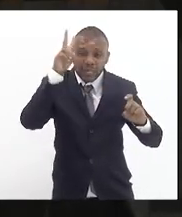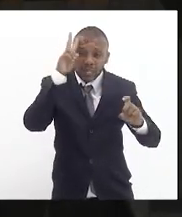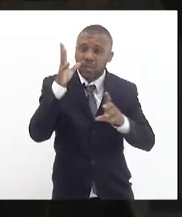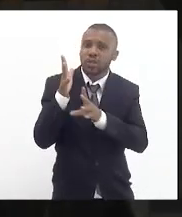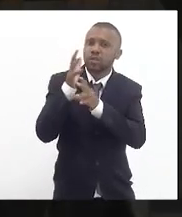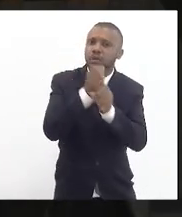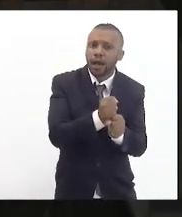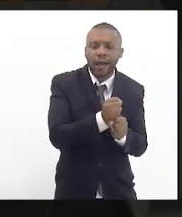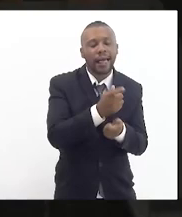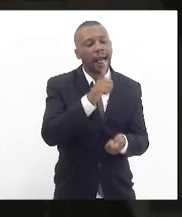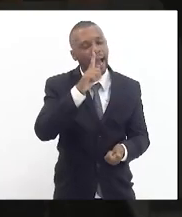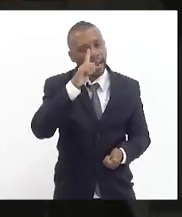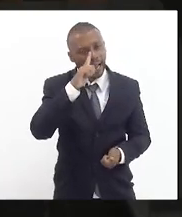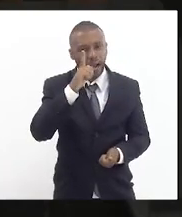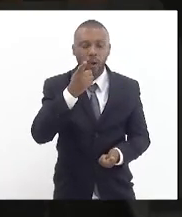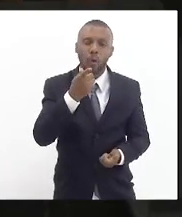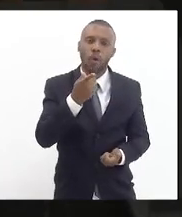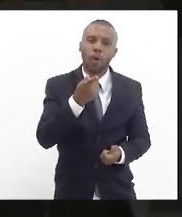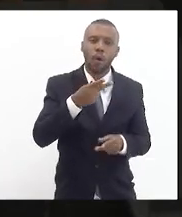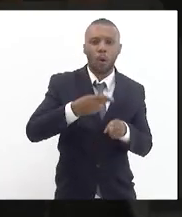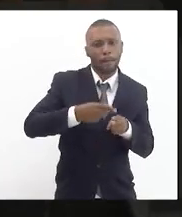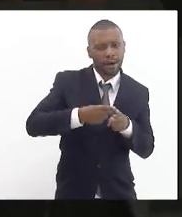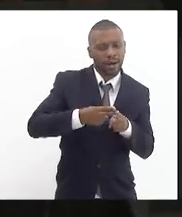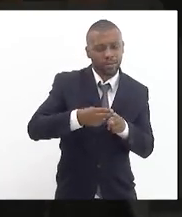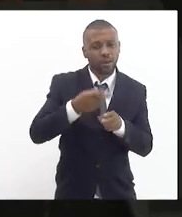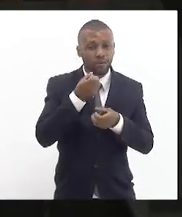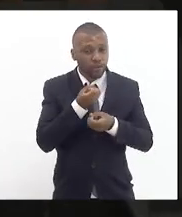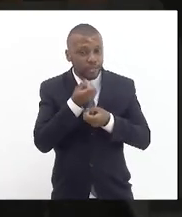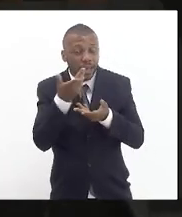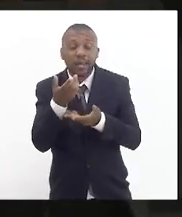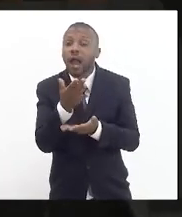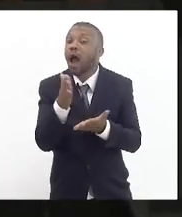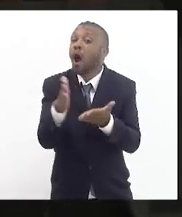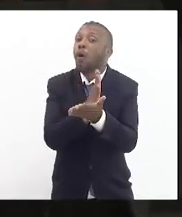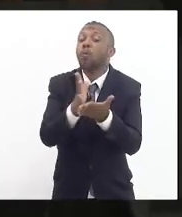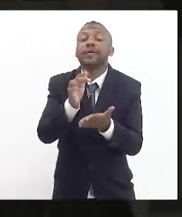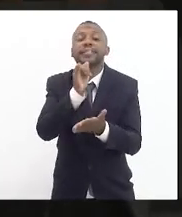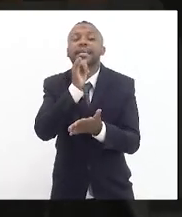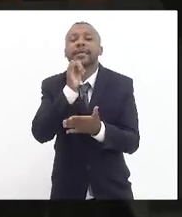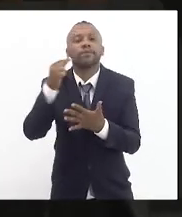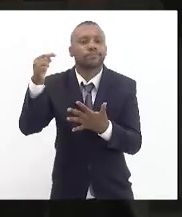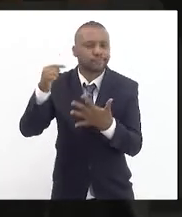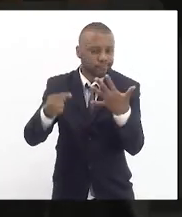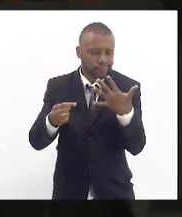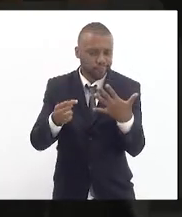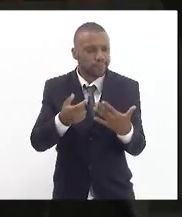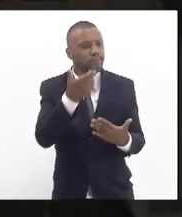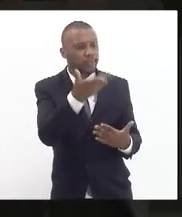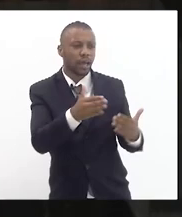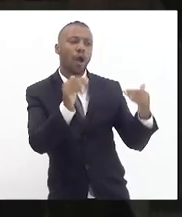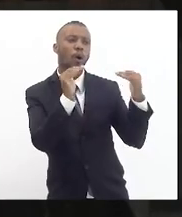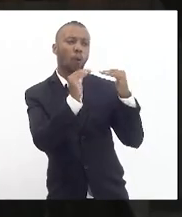E você tá aqui alguns exemplos e a senhora vai concordar comigo